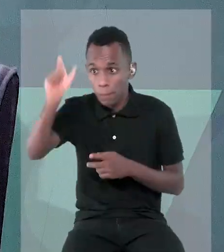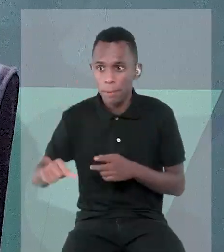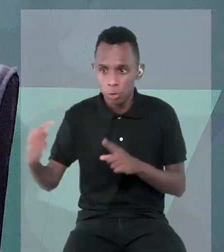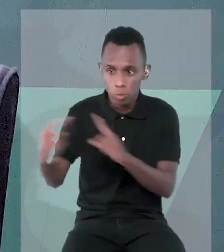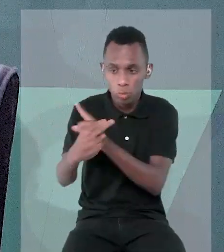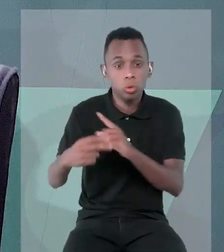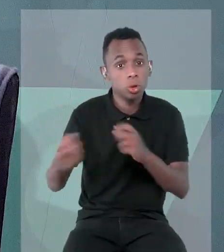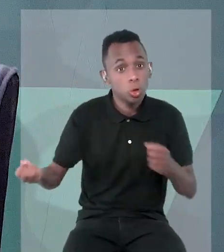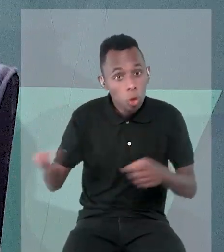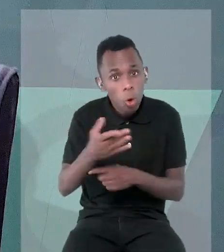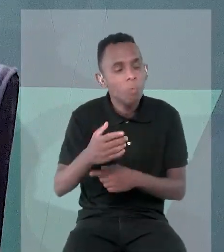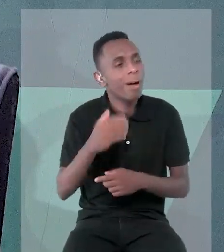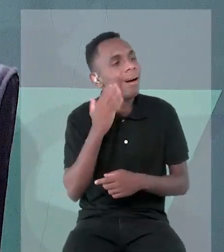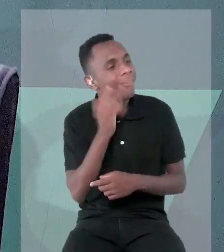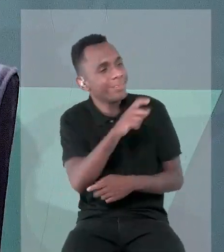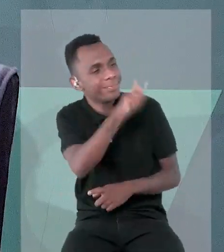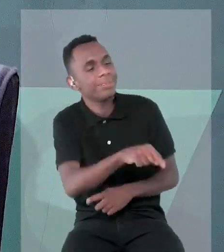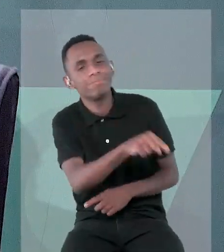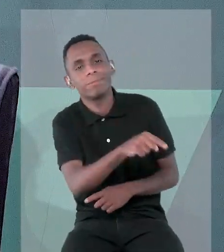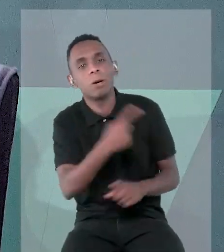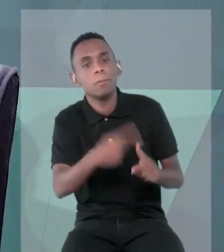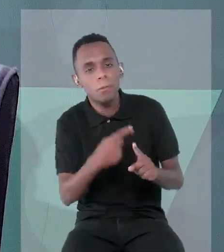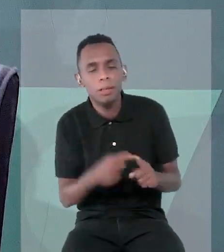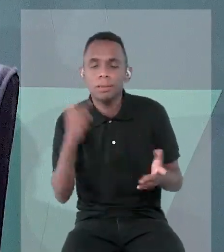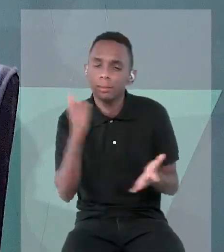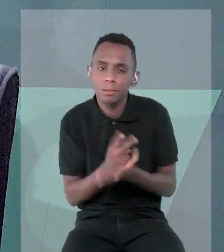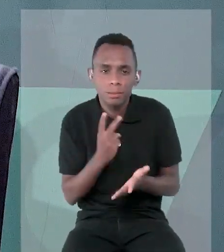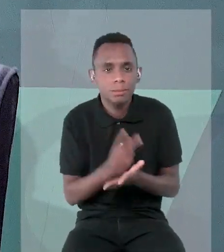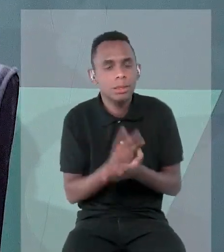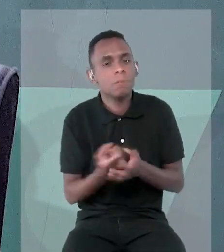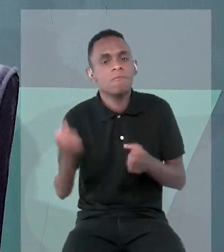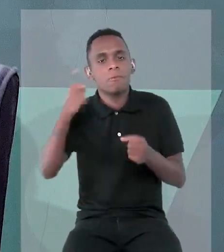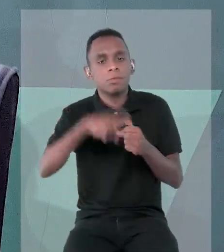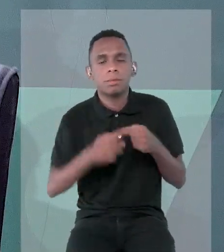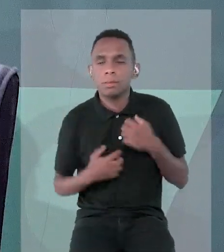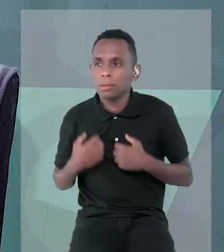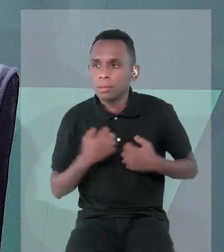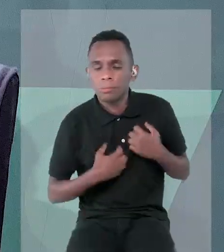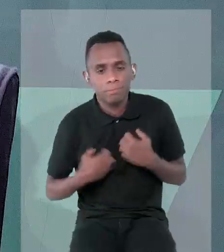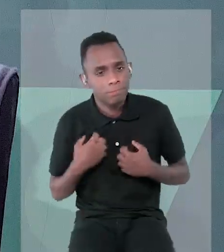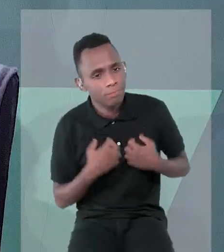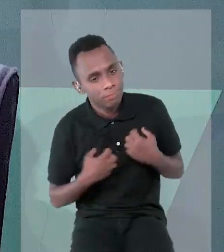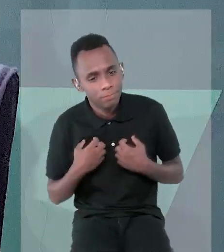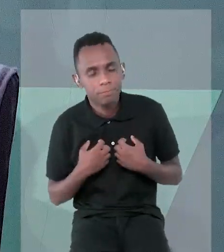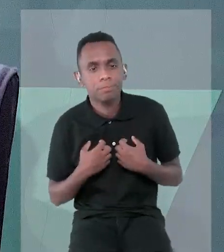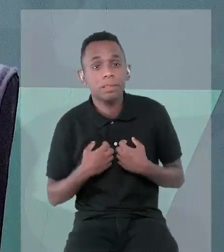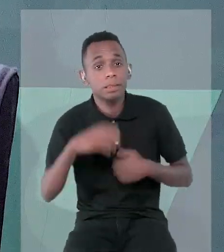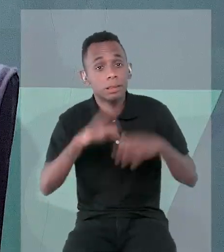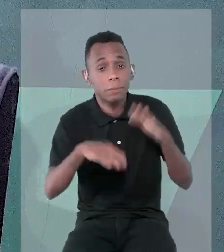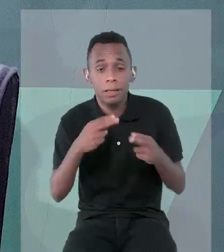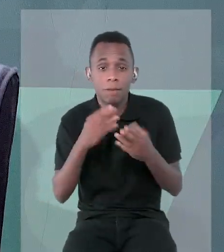do Wim Wenders, aí eu entendi o Sebastião. Eu entendi por que ele voltava dessas viagens tão mal, às vezes